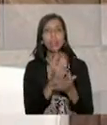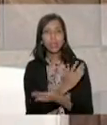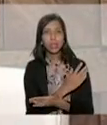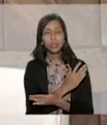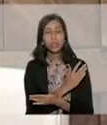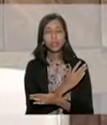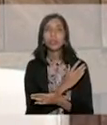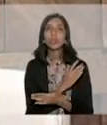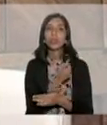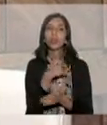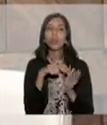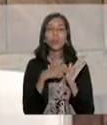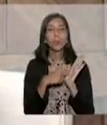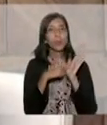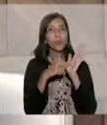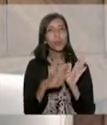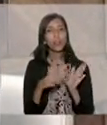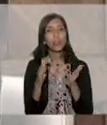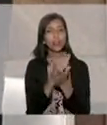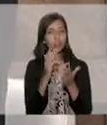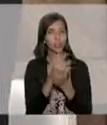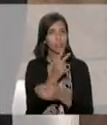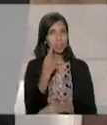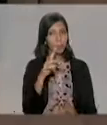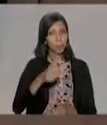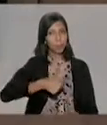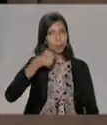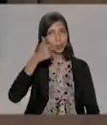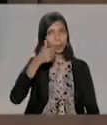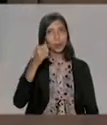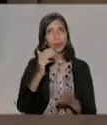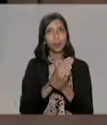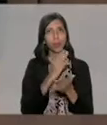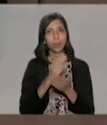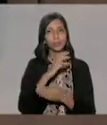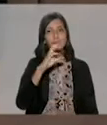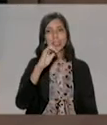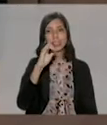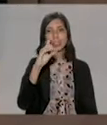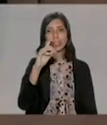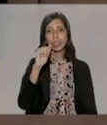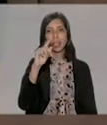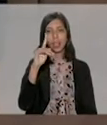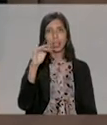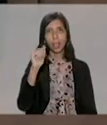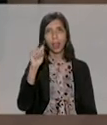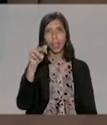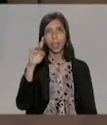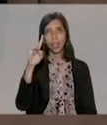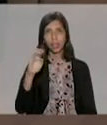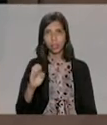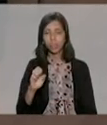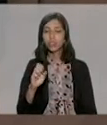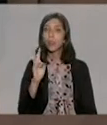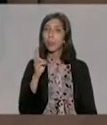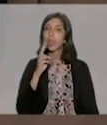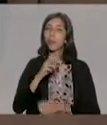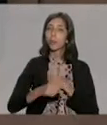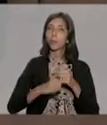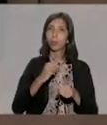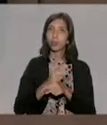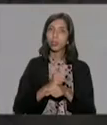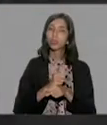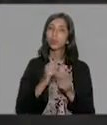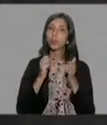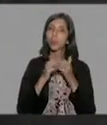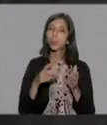quer voltar a escrever e a gente quer mostrar os livros que você fez. Esse foi seu primeiro livro, Cidadela Ardente, que saiu, inclusive, no mesmo